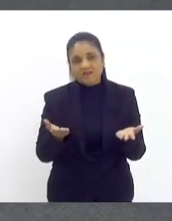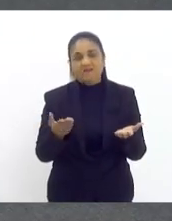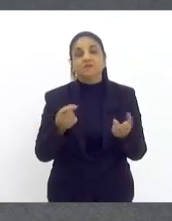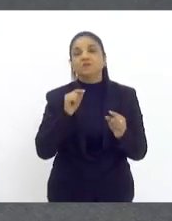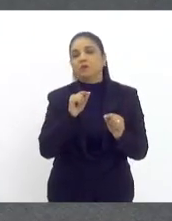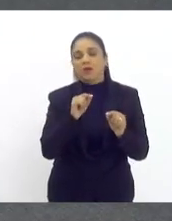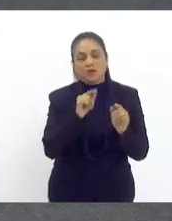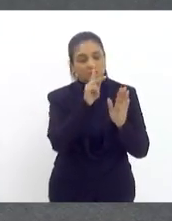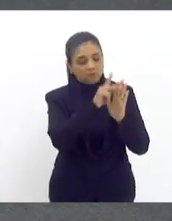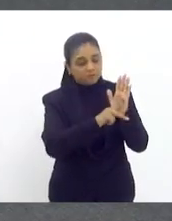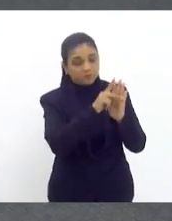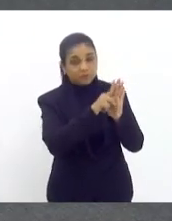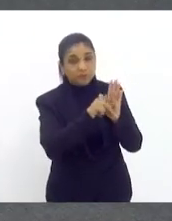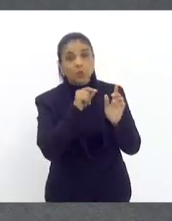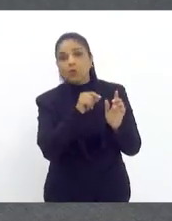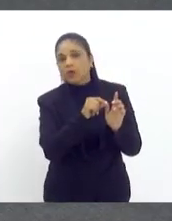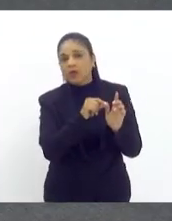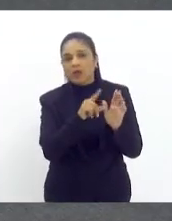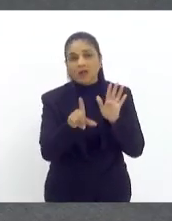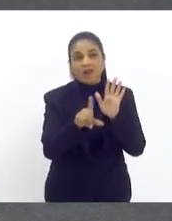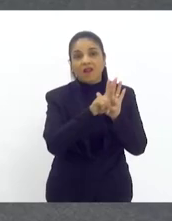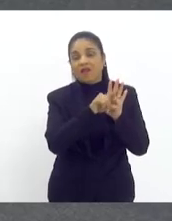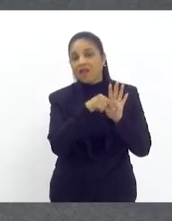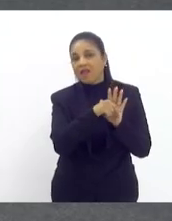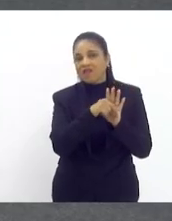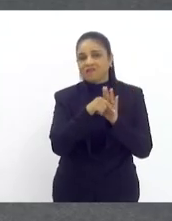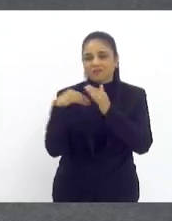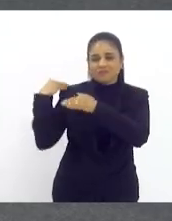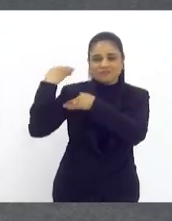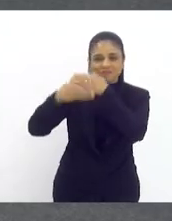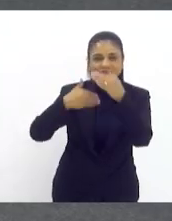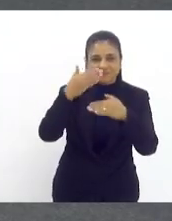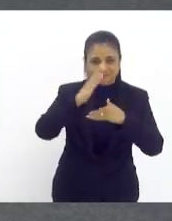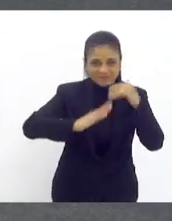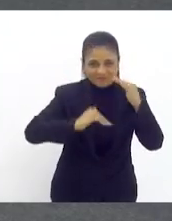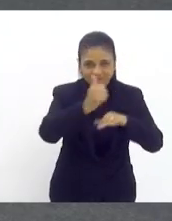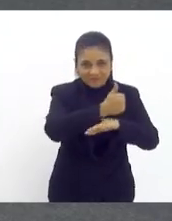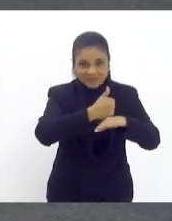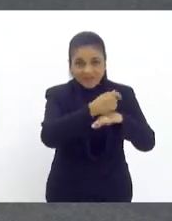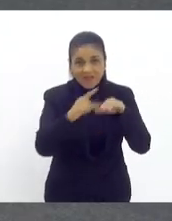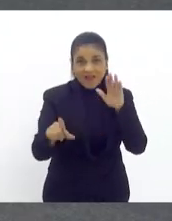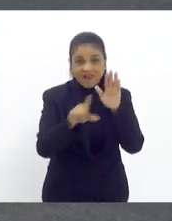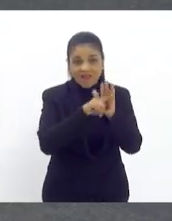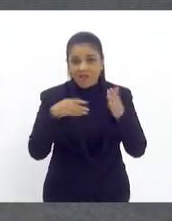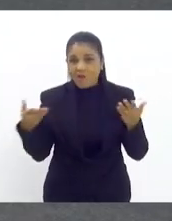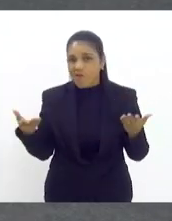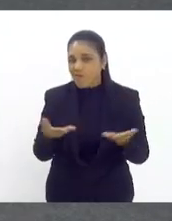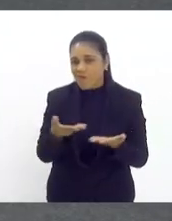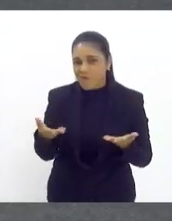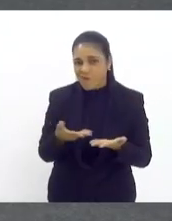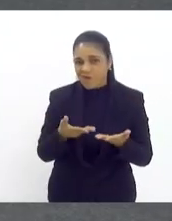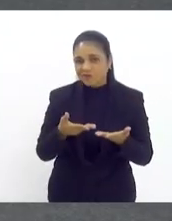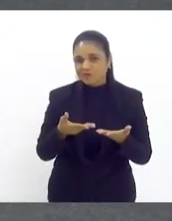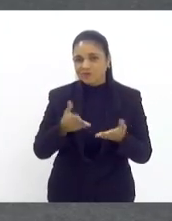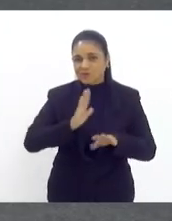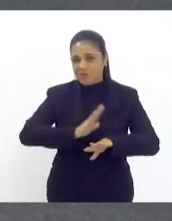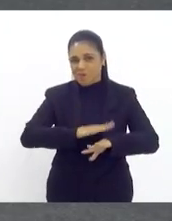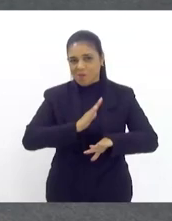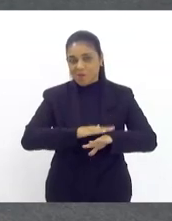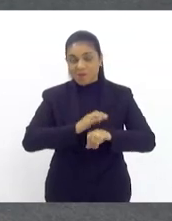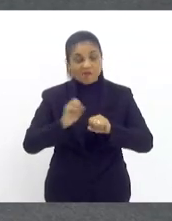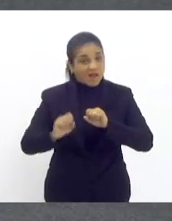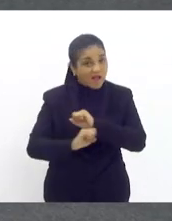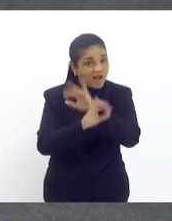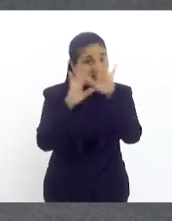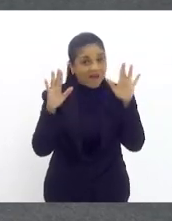no plano de cargos e salários que além vigente no momento atual e a Lei vigente do momento atual ela é muito claro